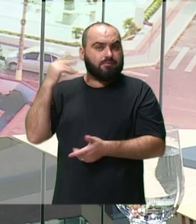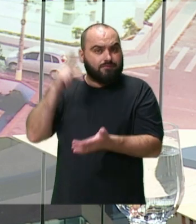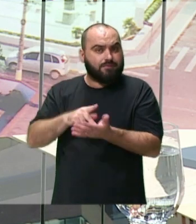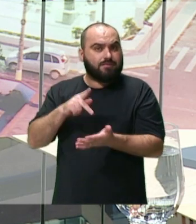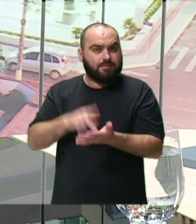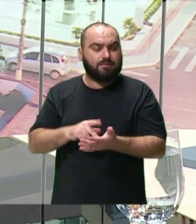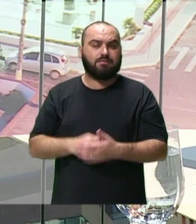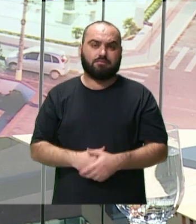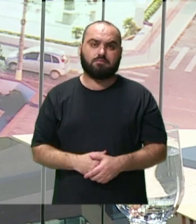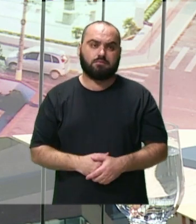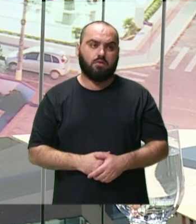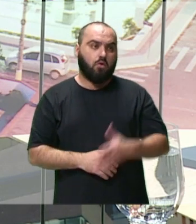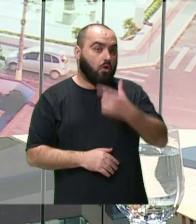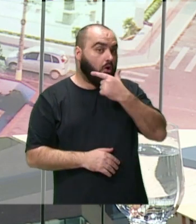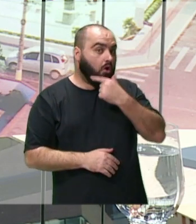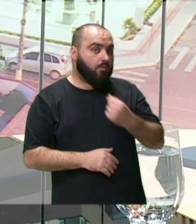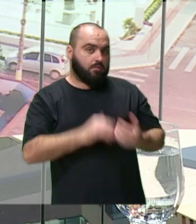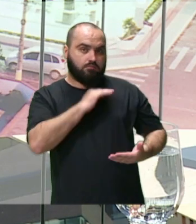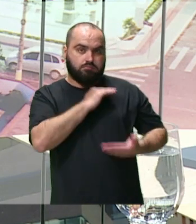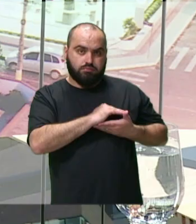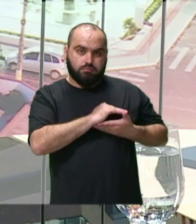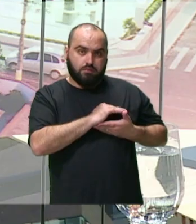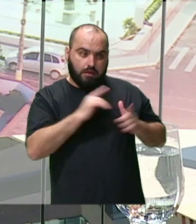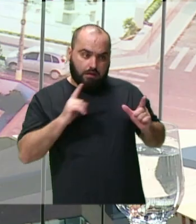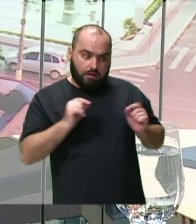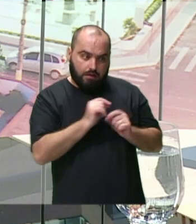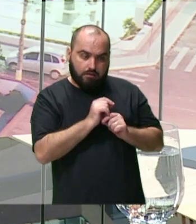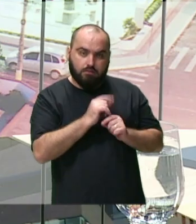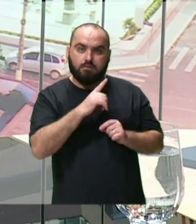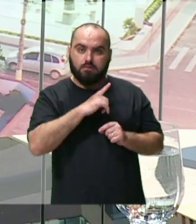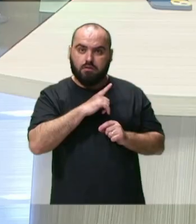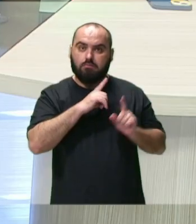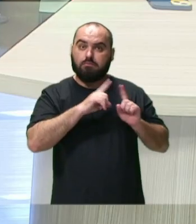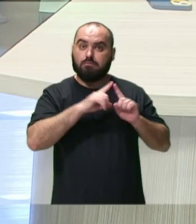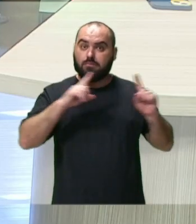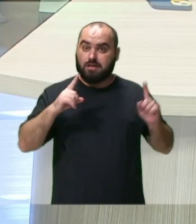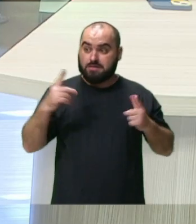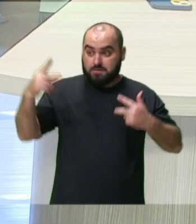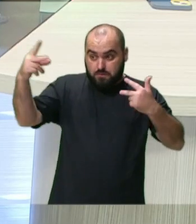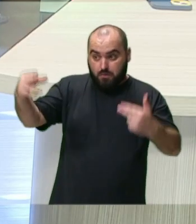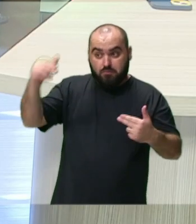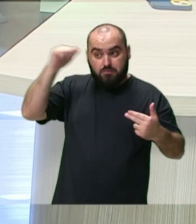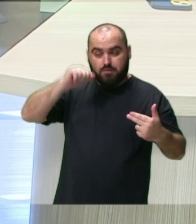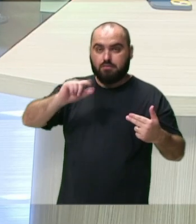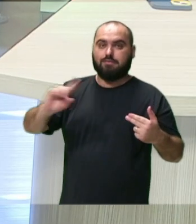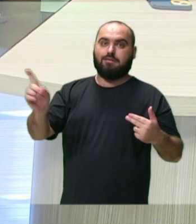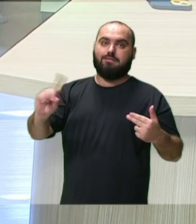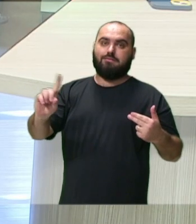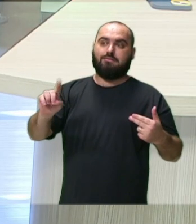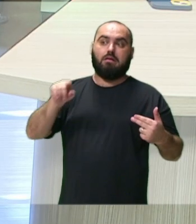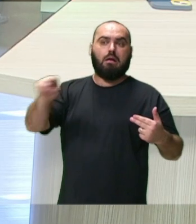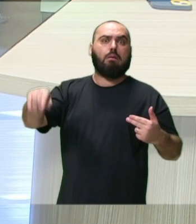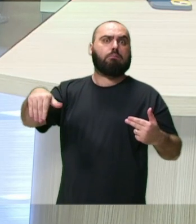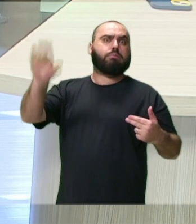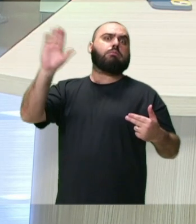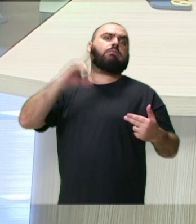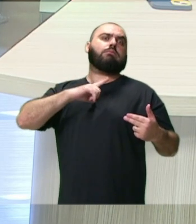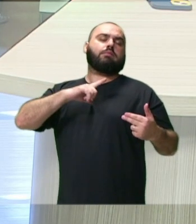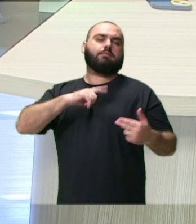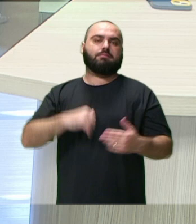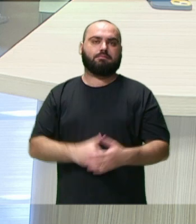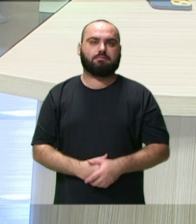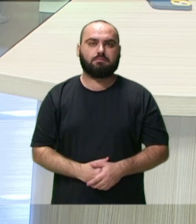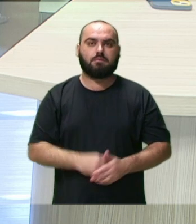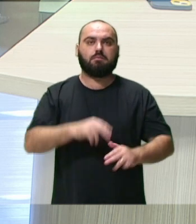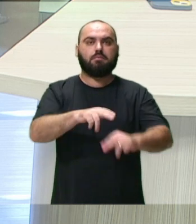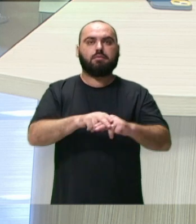Pode acontecer de câncer de mama no homem? Pode, mas não é com a incidência que tem das mulheres. Então, a gente sabe que a força que